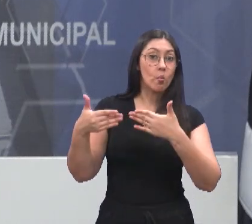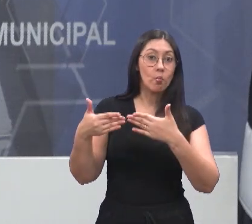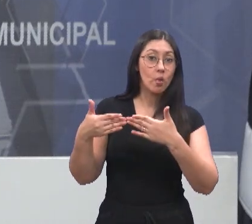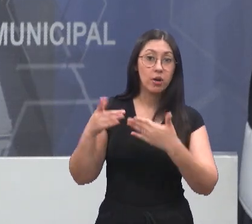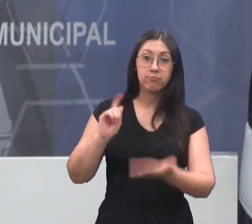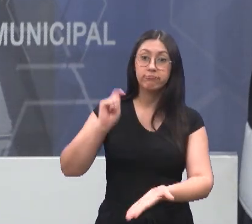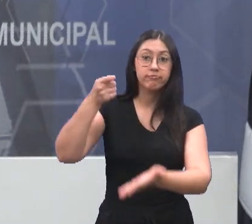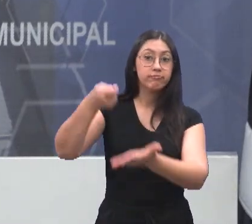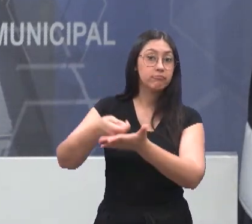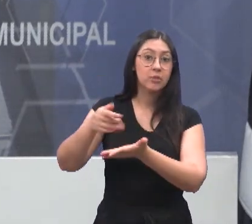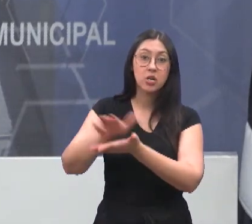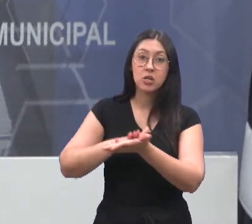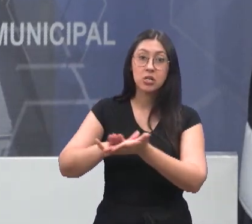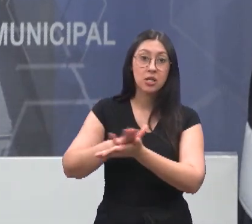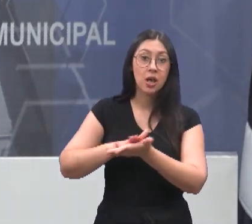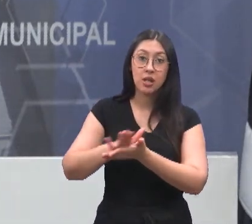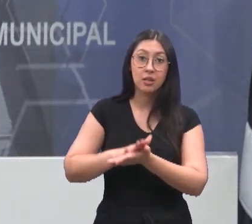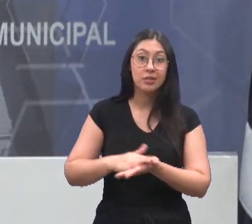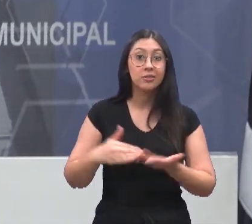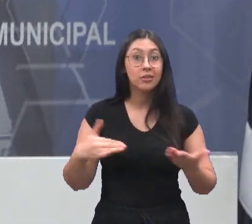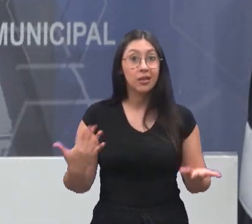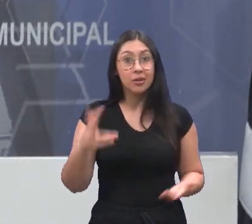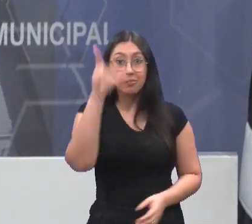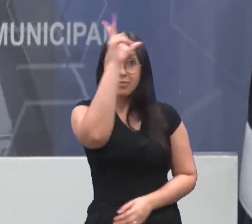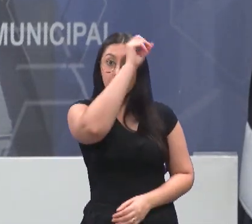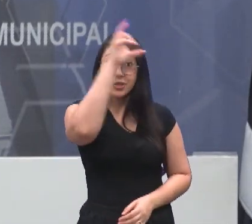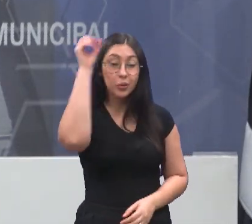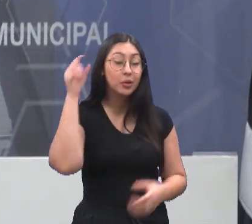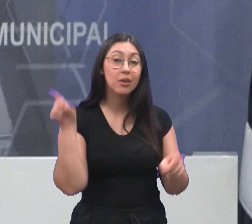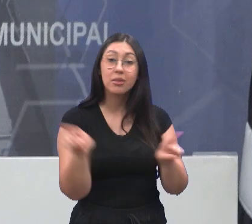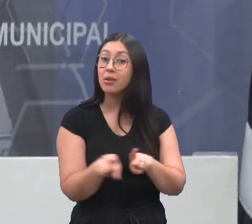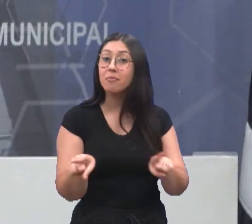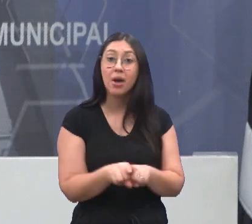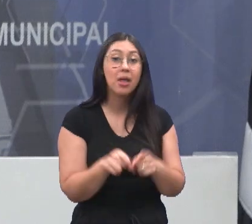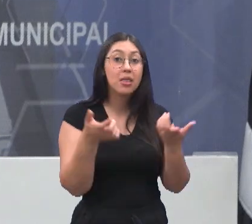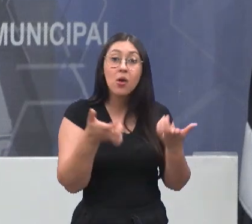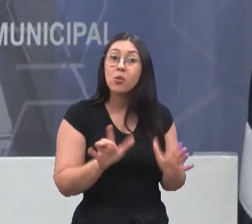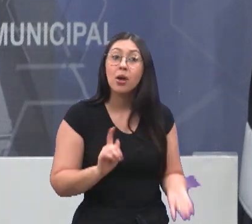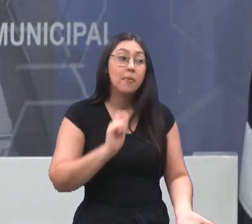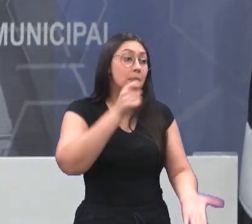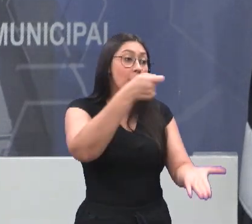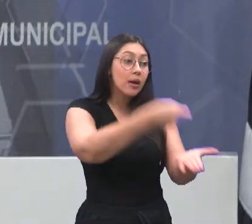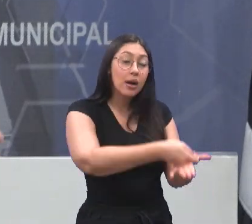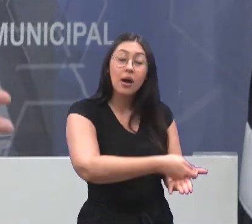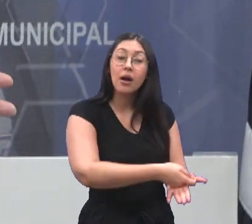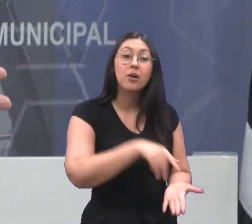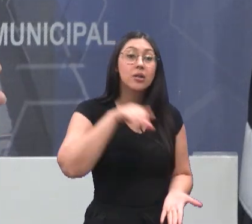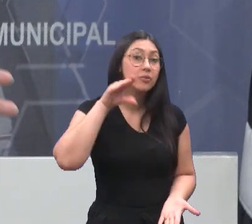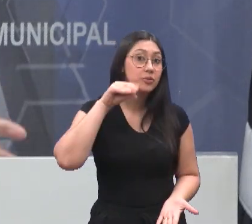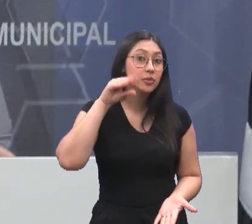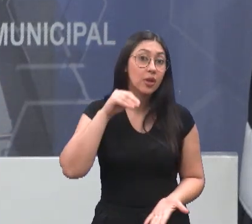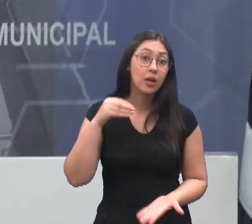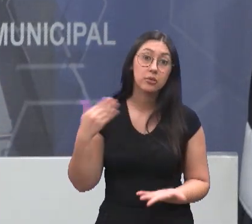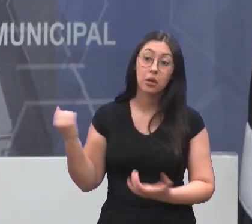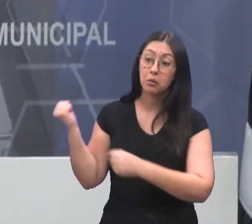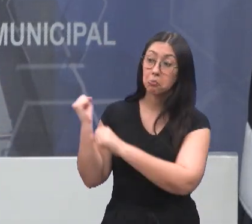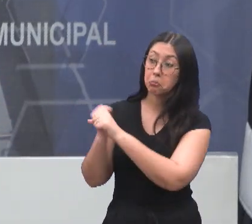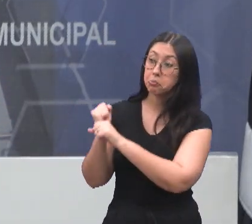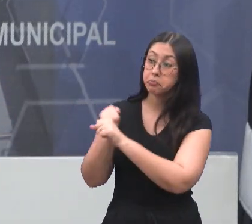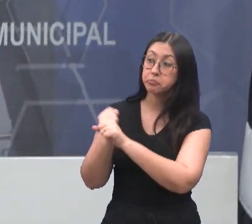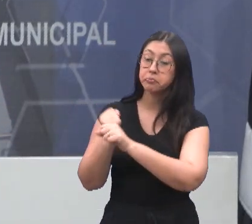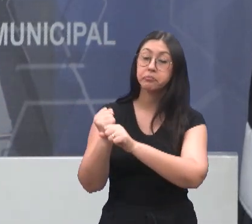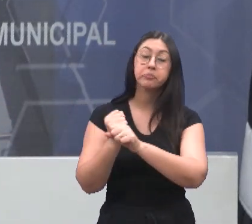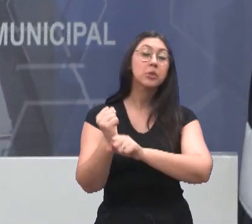dos funcionários, e a Prefeitura também se recusa de fazer o pagamento dos funcionários, sendo que, nos últimos anos, a administração